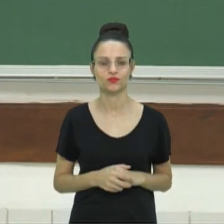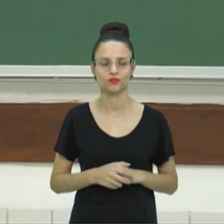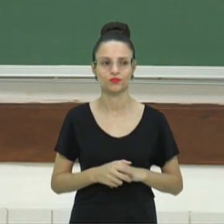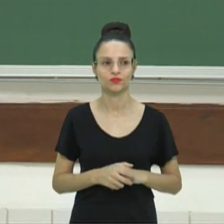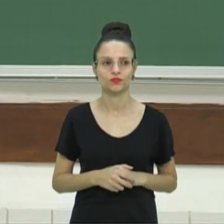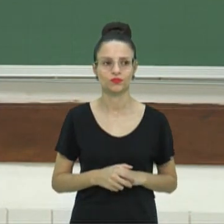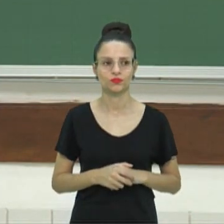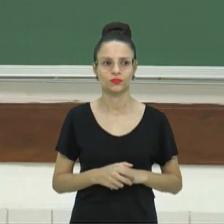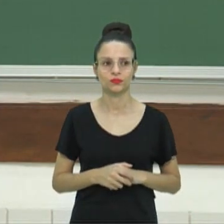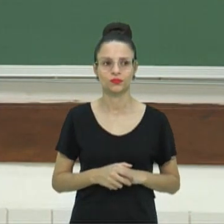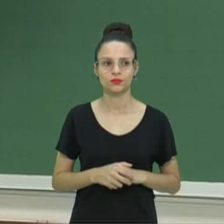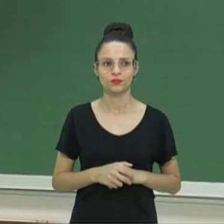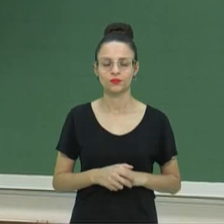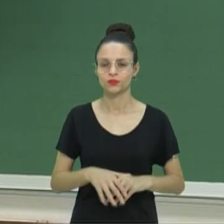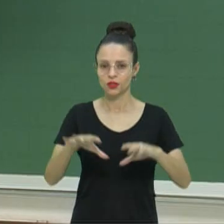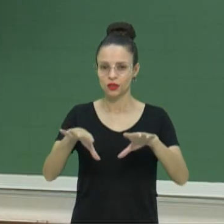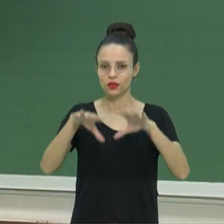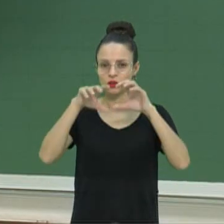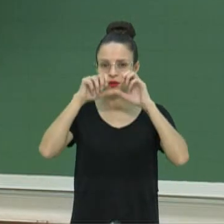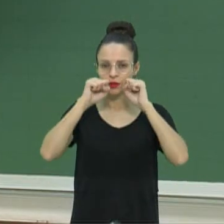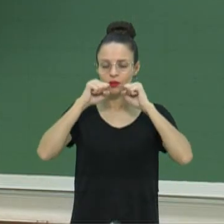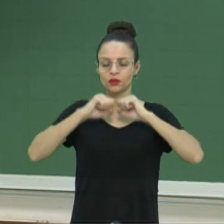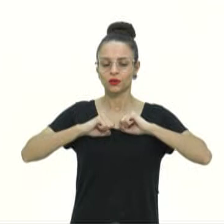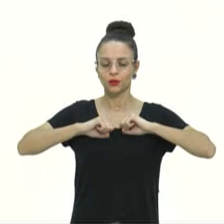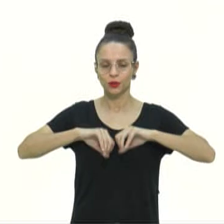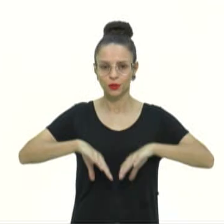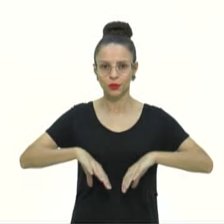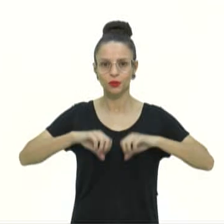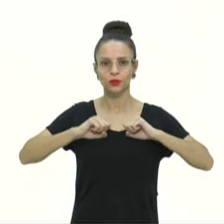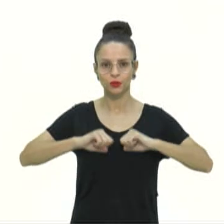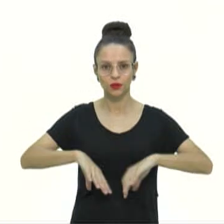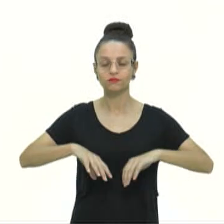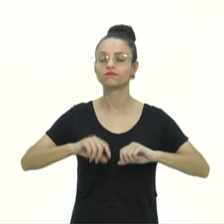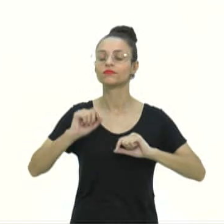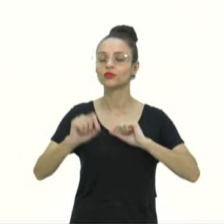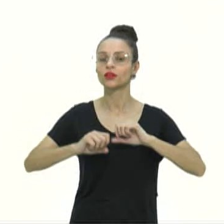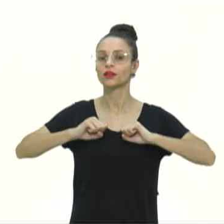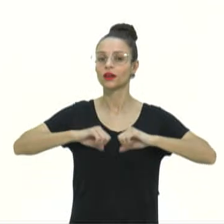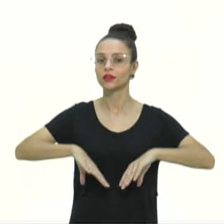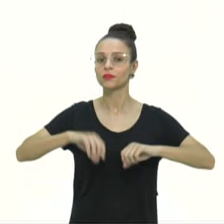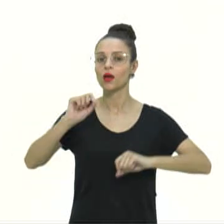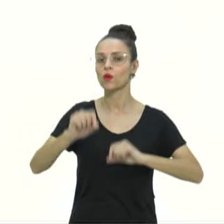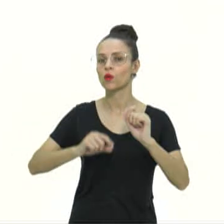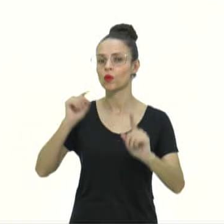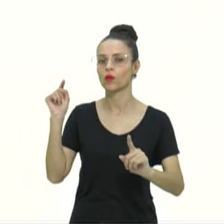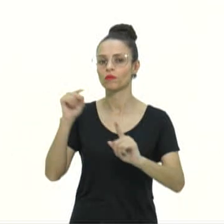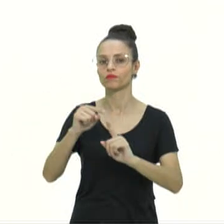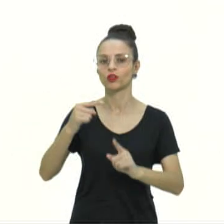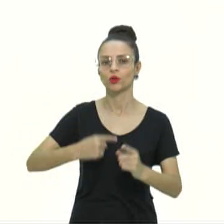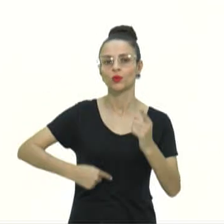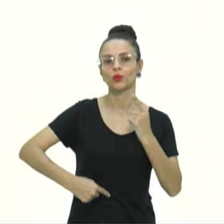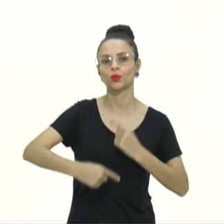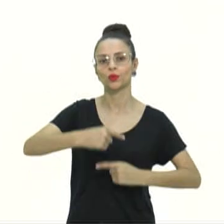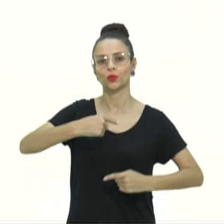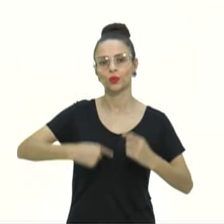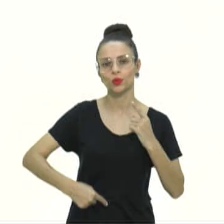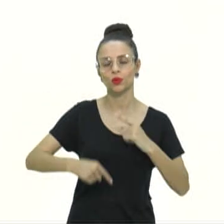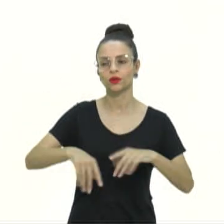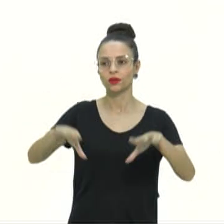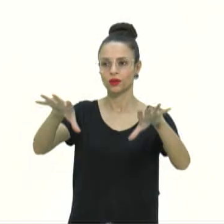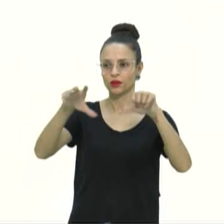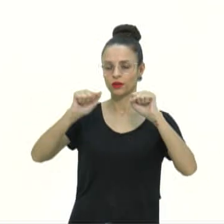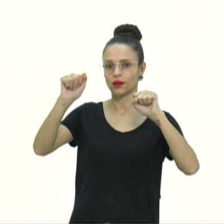Então, inspiração e expiração. A respiração tem como finalidade a troca gasosa de ar entre os pulmões e o mundo